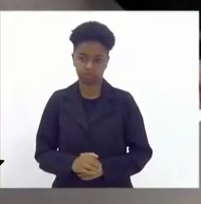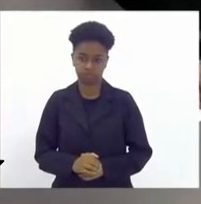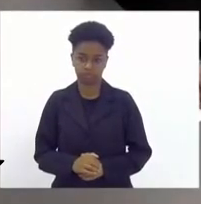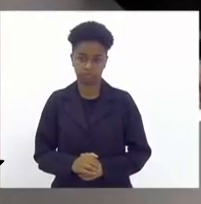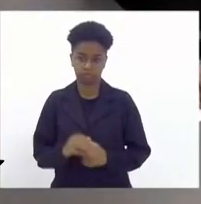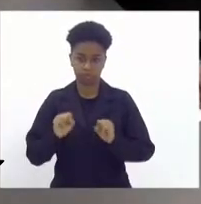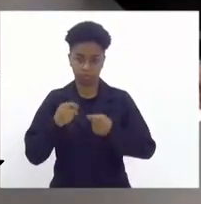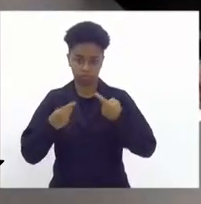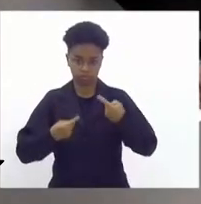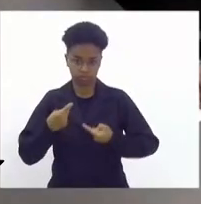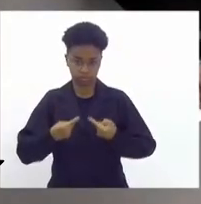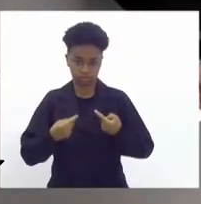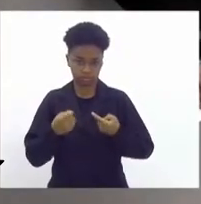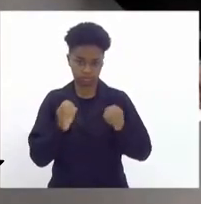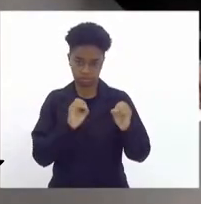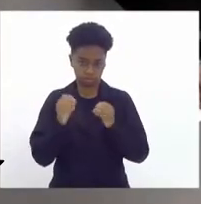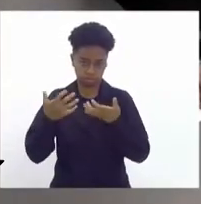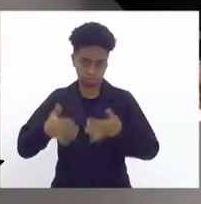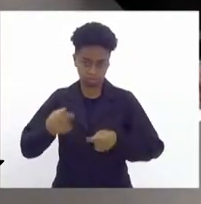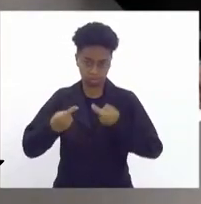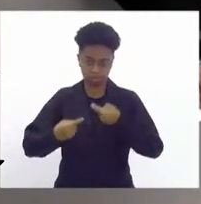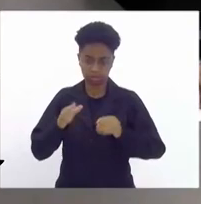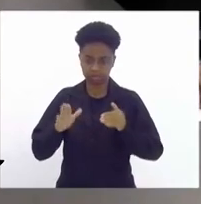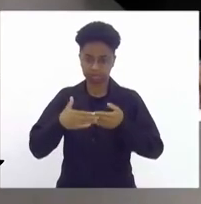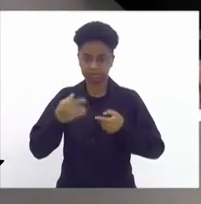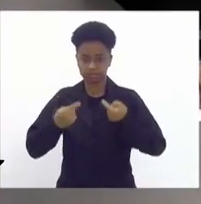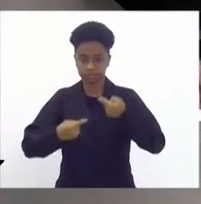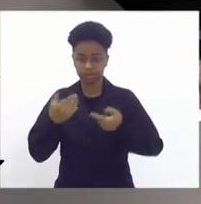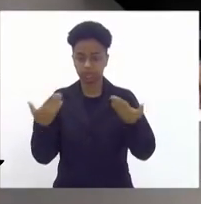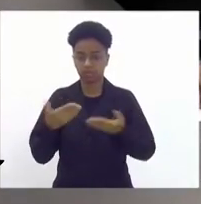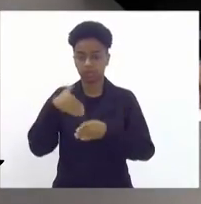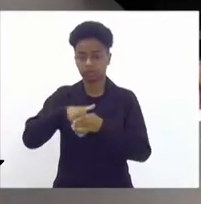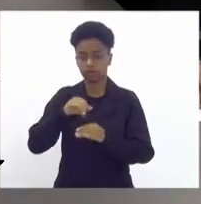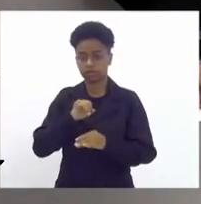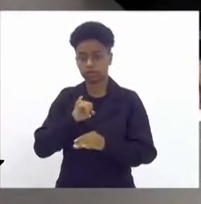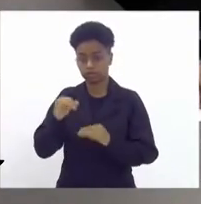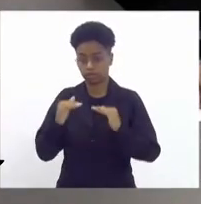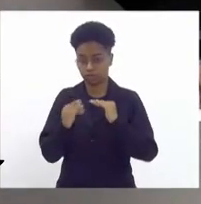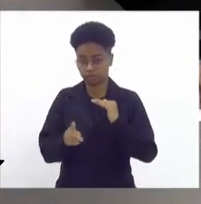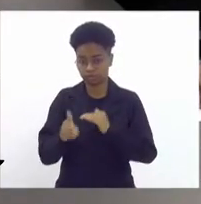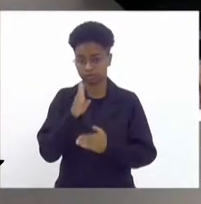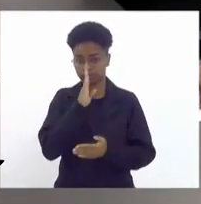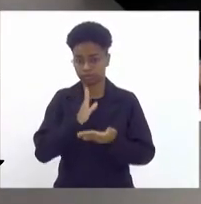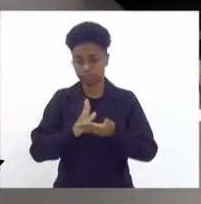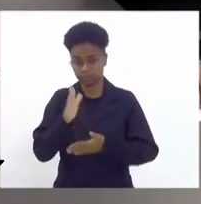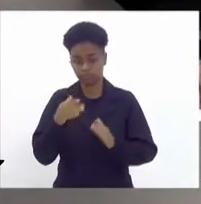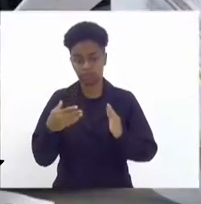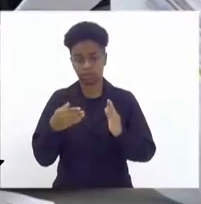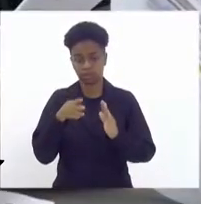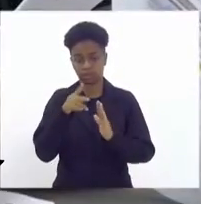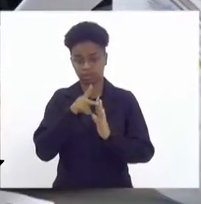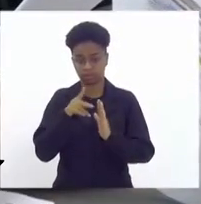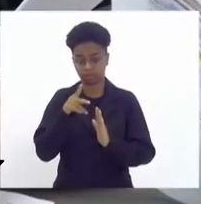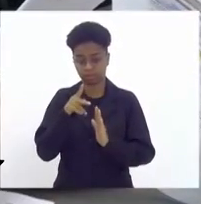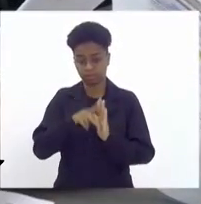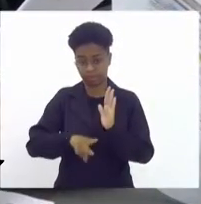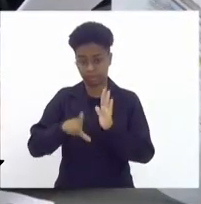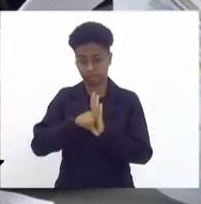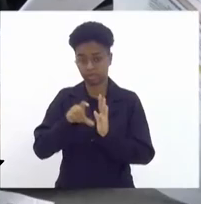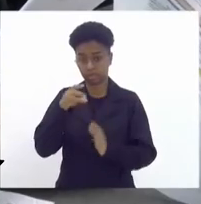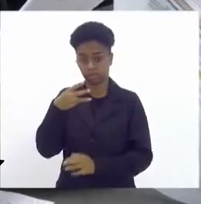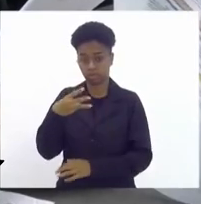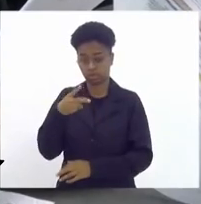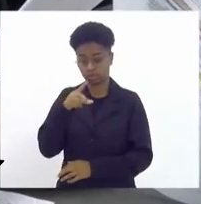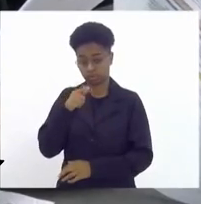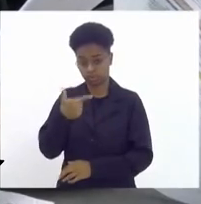Em discussão, não havendo quem queira discutir, encerrada a discussão. Em votação, senhores que aprovam, permaneçam como estão, aprovado. 4 da pauta, o PL 234 de 2023, de autoria do